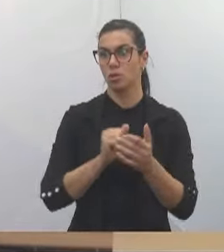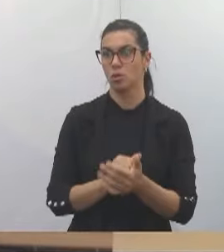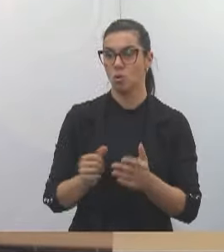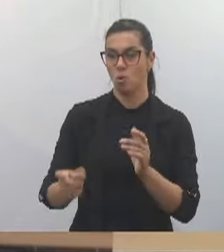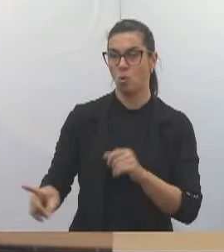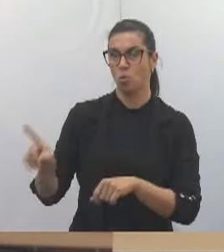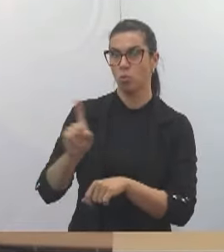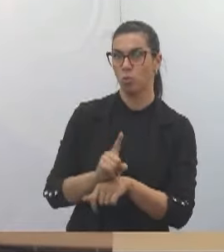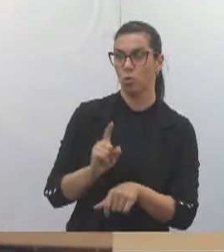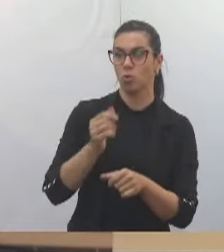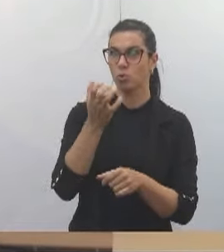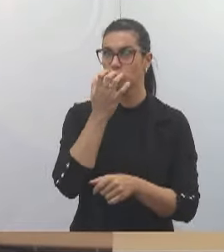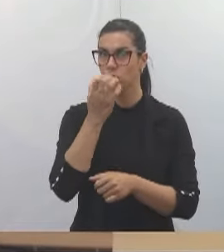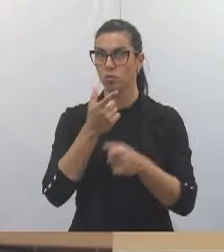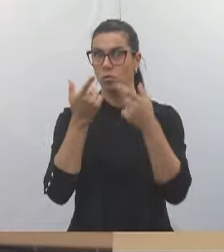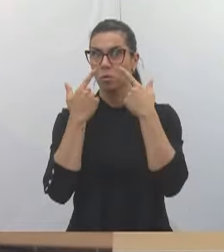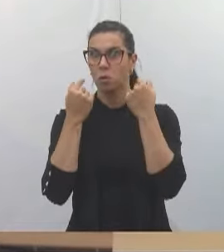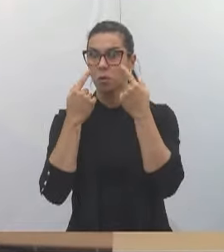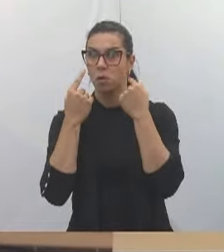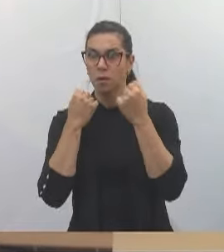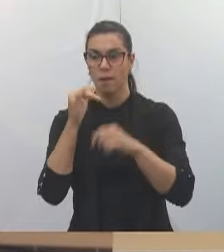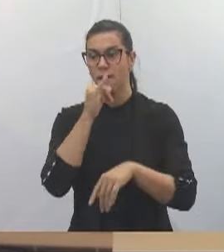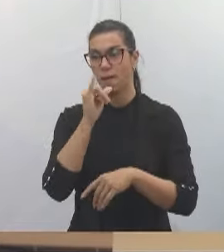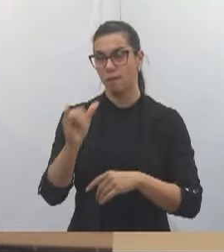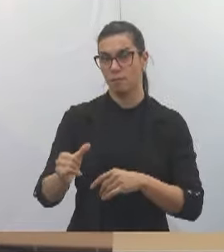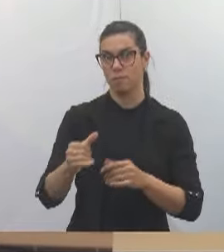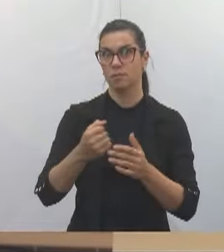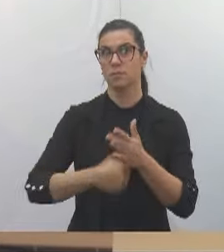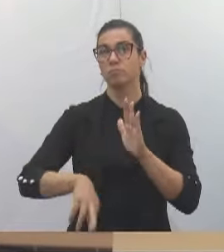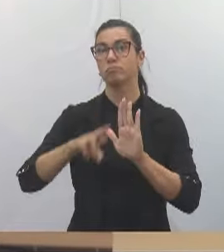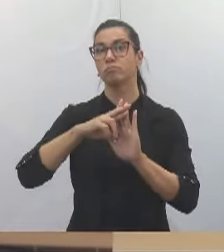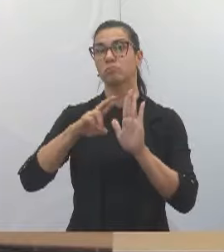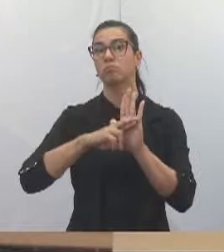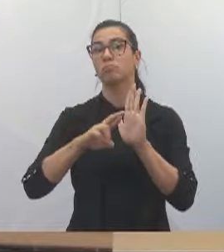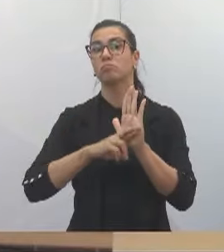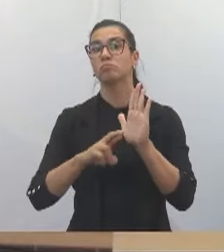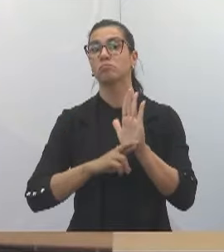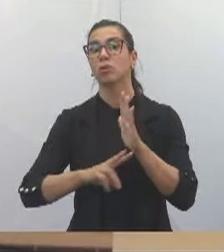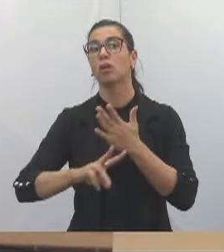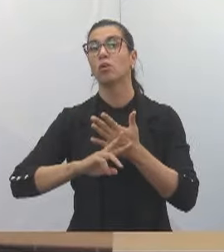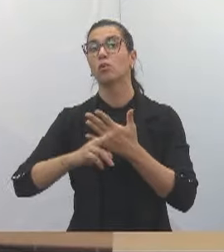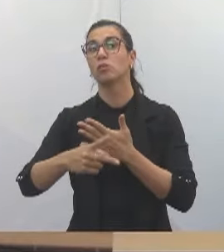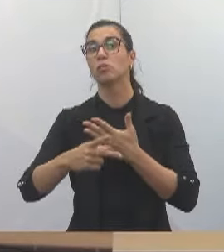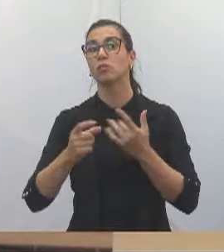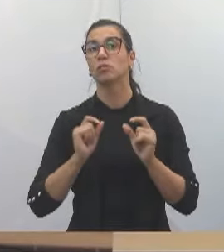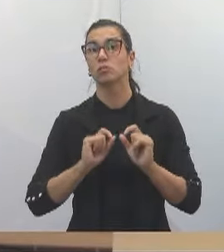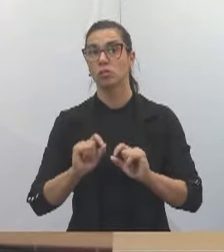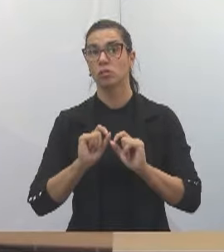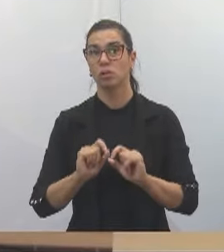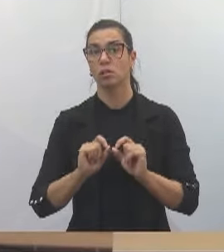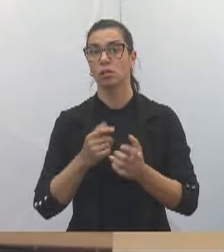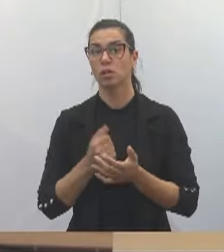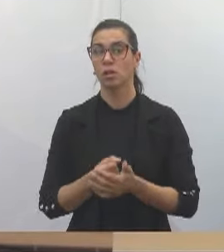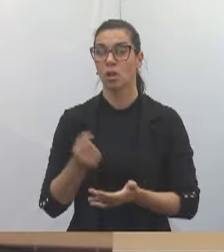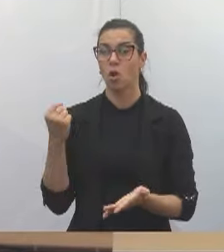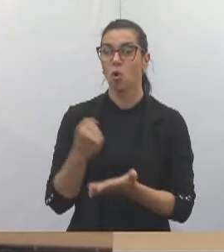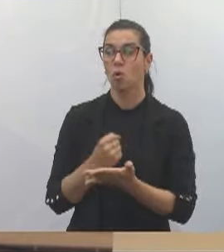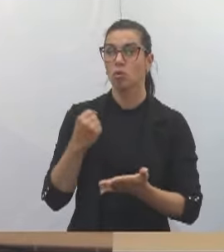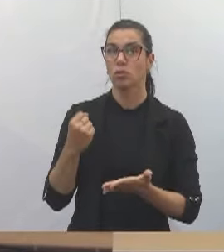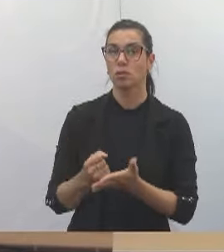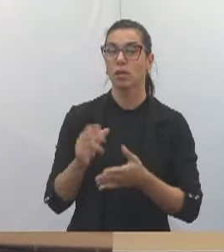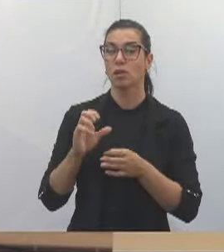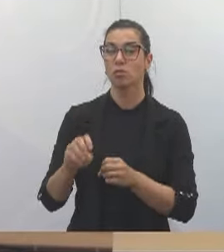barulho do animal. A quem se dirige a norma? Qual a consequência de sua inobservância? Contratar educador de animal ou